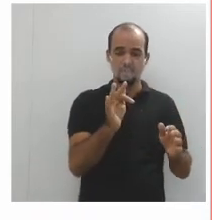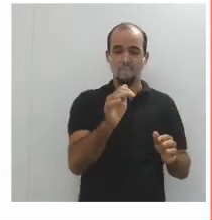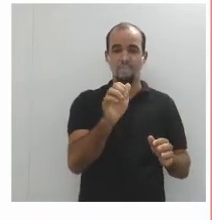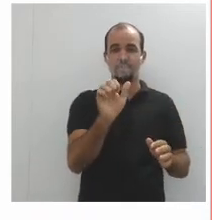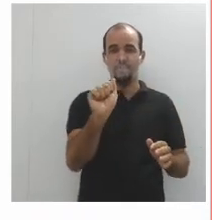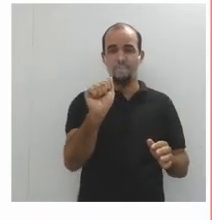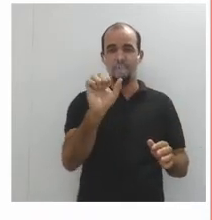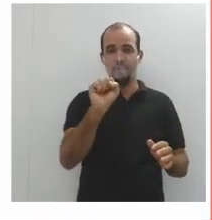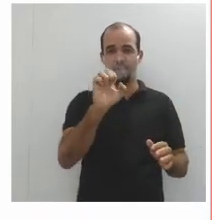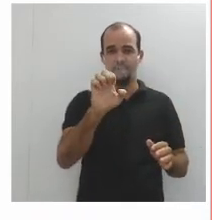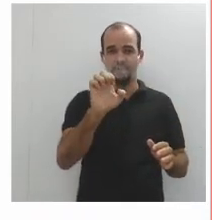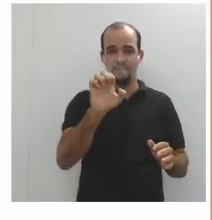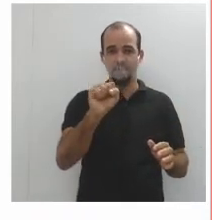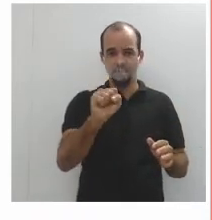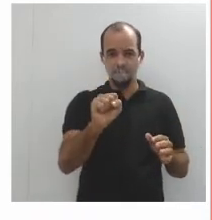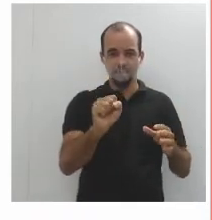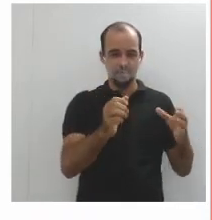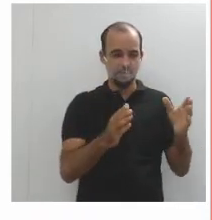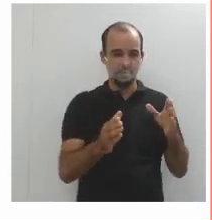2 componentes.